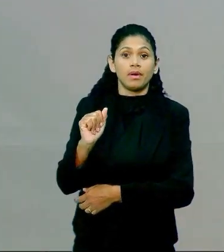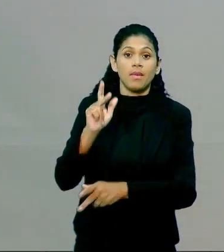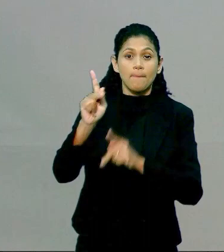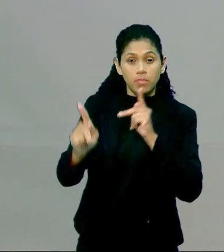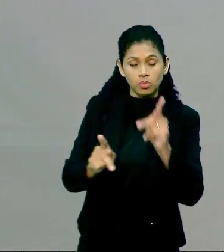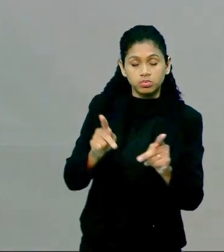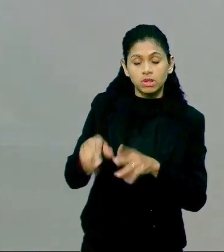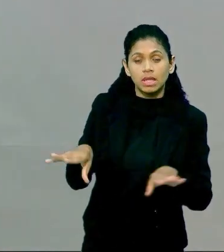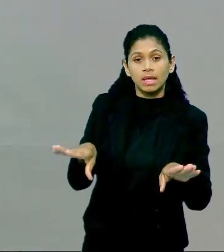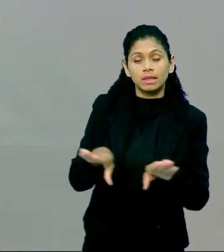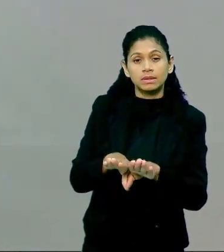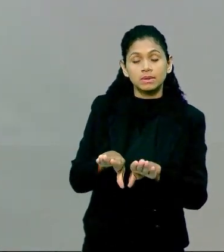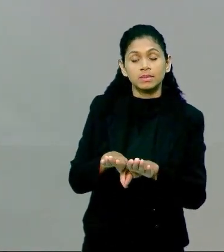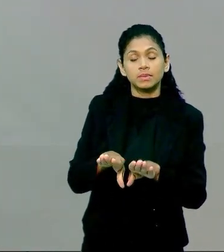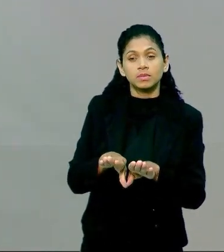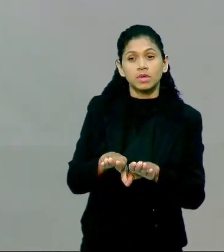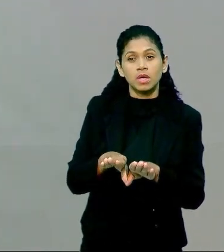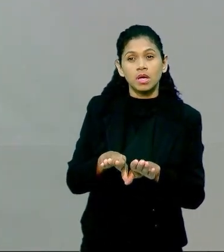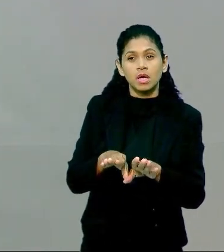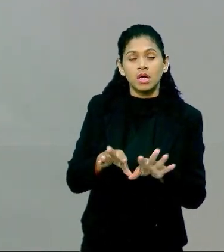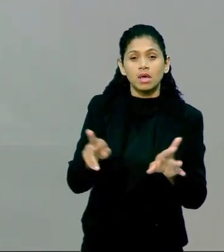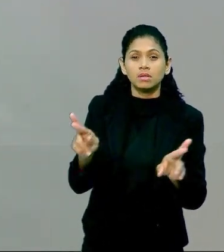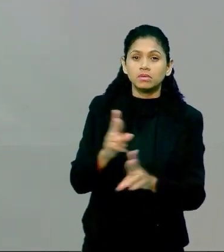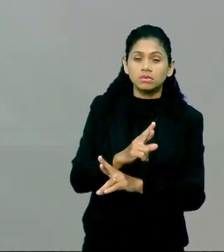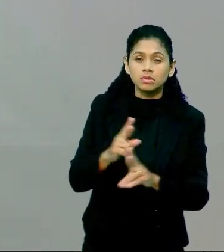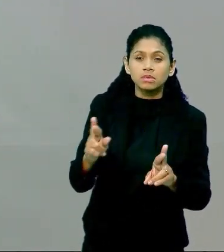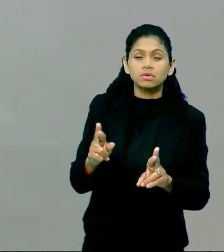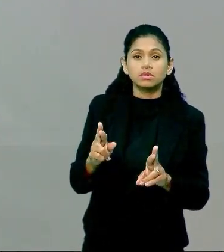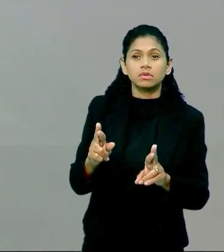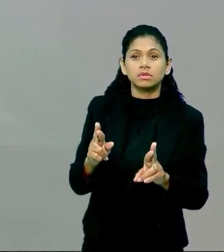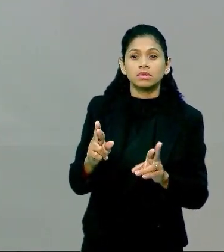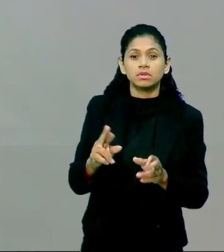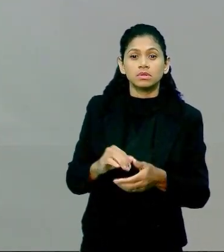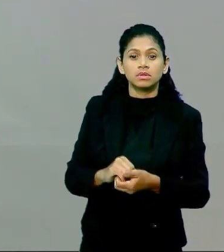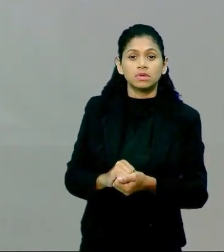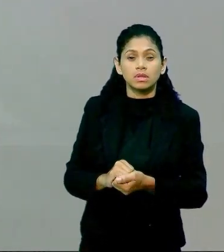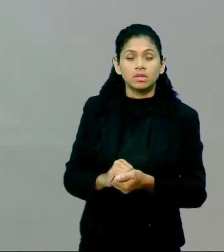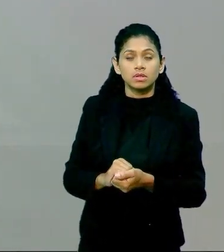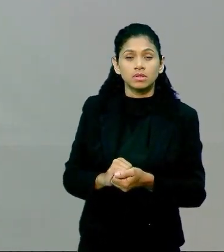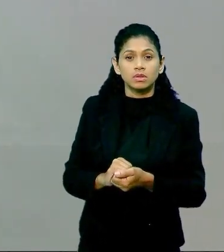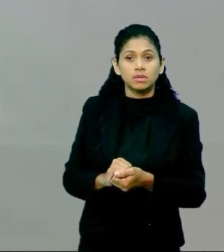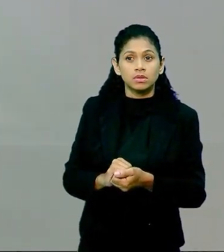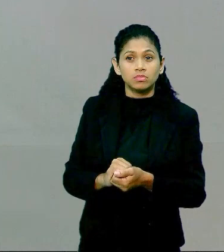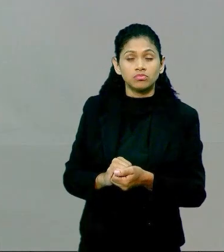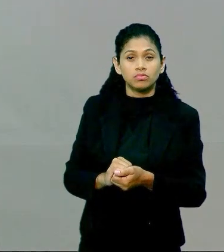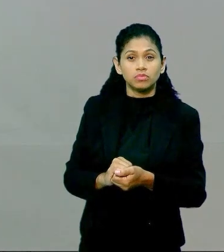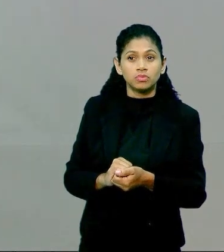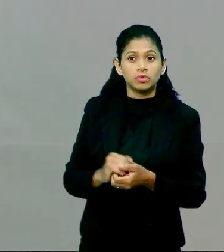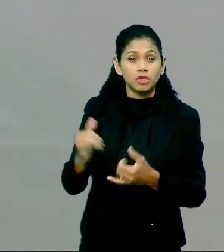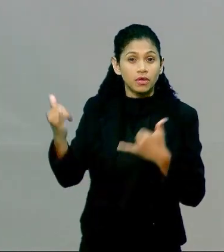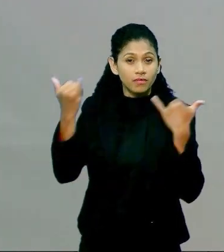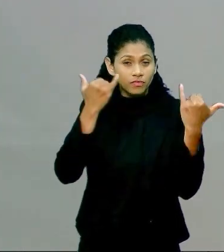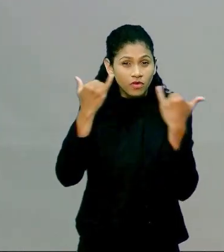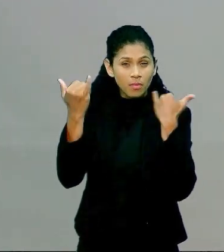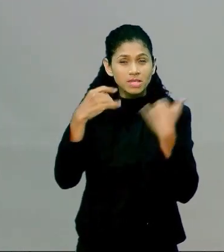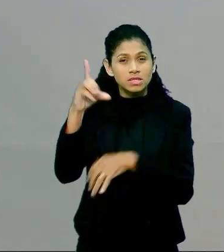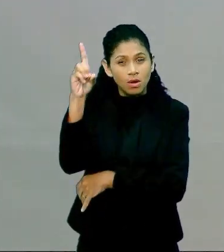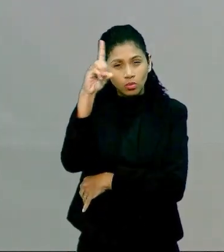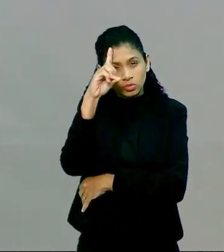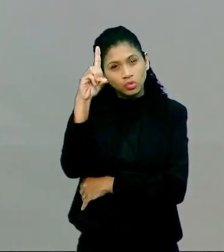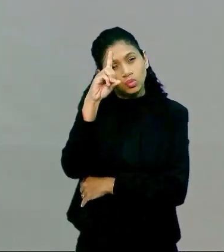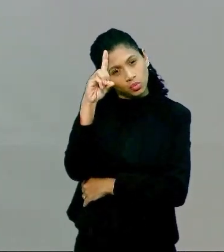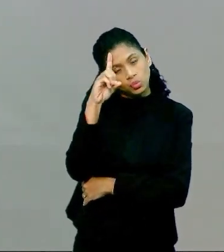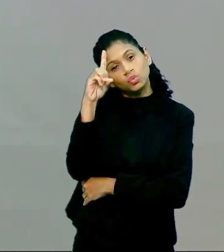porém, relacionado ao folclore, tem um segmento de mensagem cotidiana. Ela é quase como se